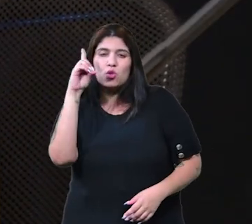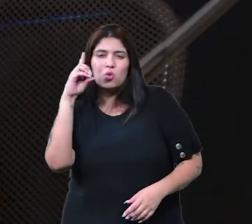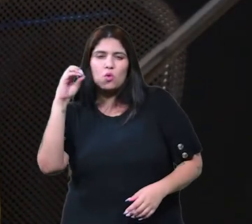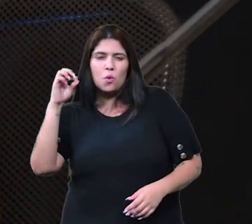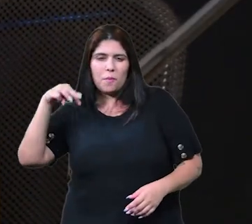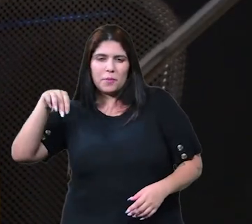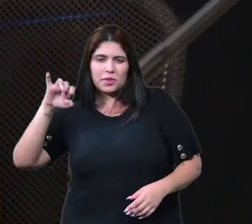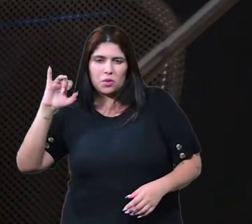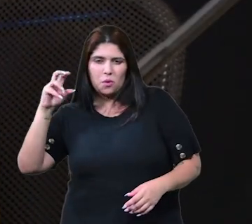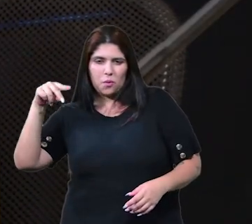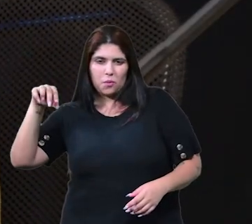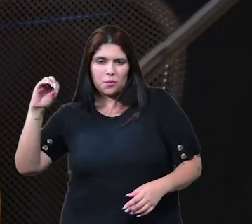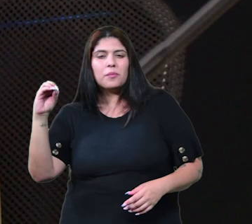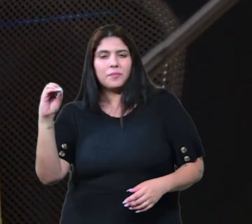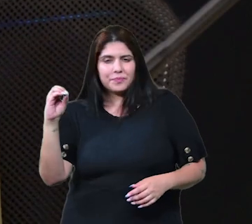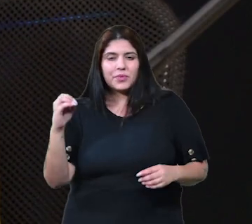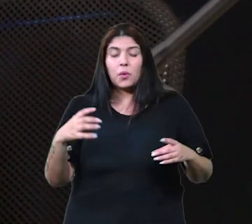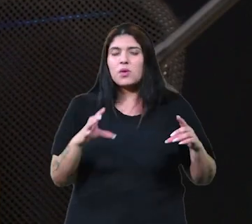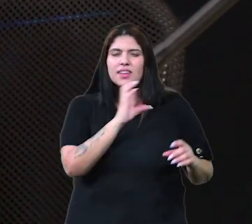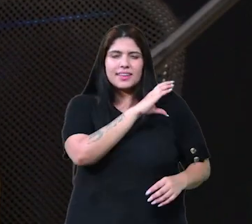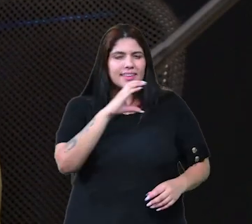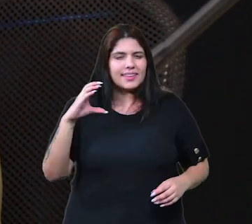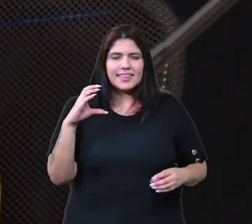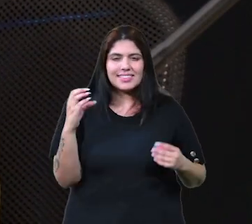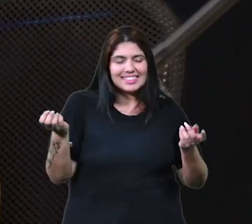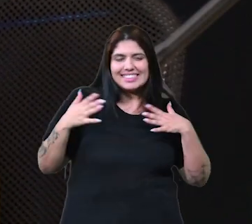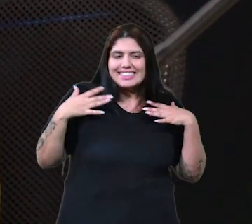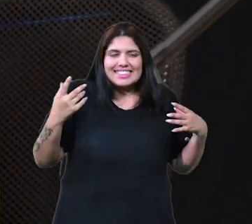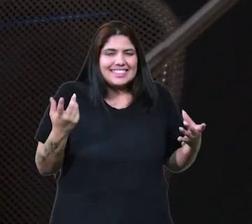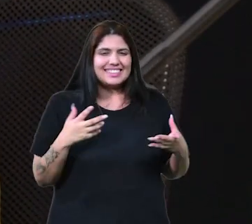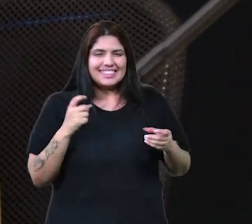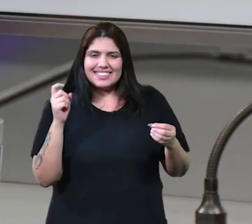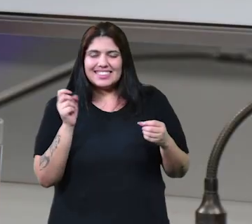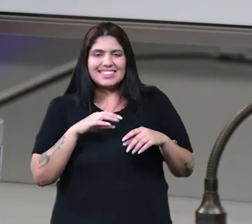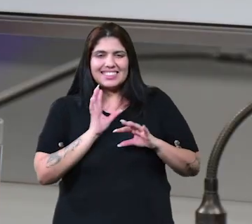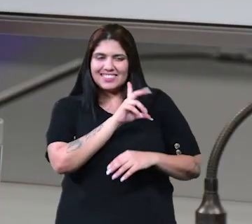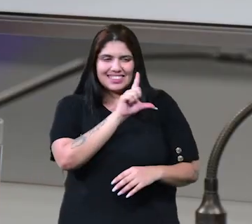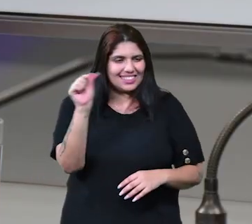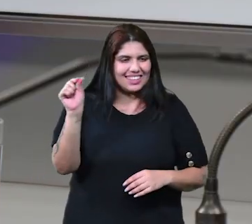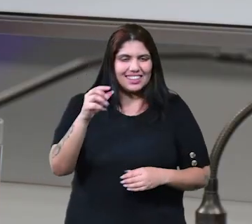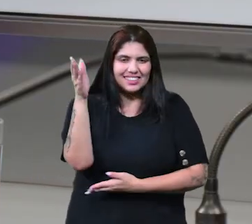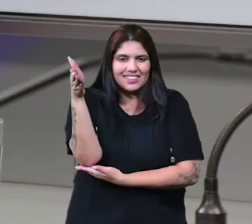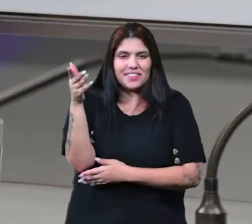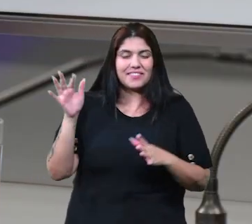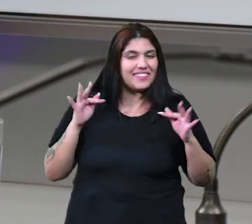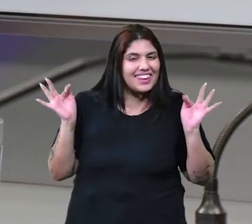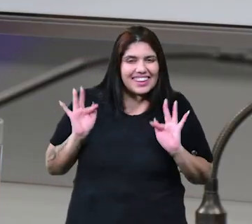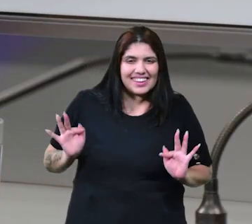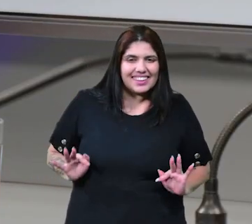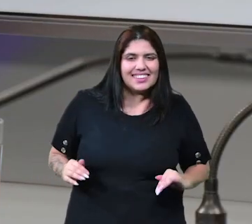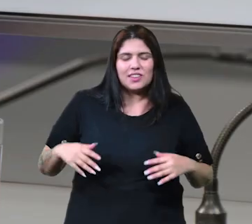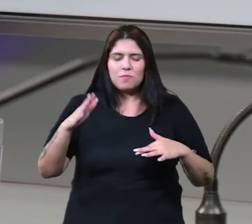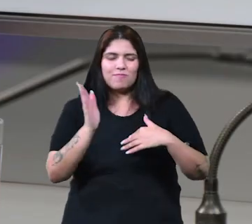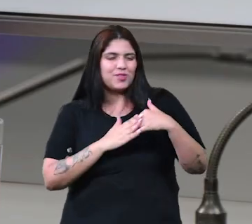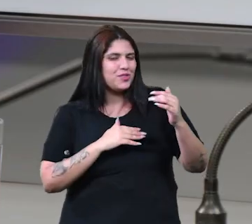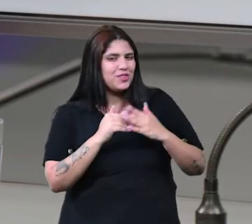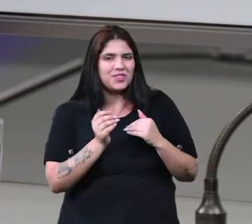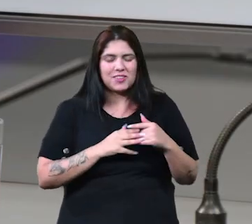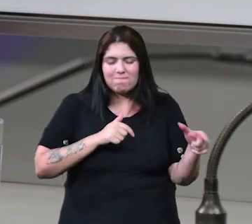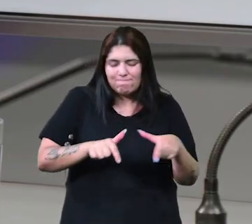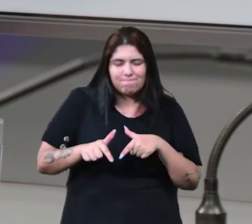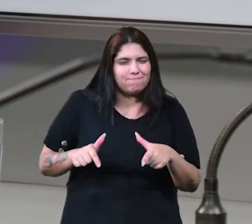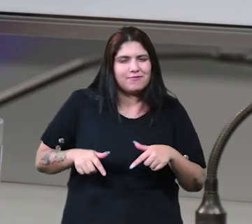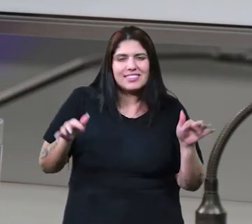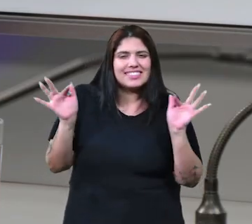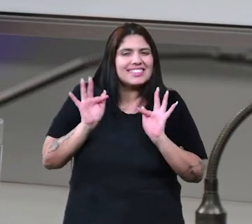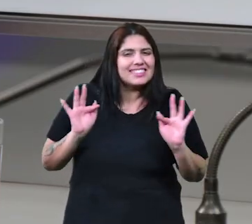que ele recebeu, né? O profissional também vai estar atuando de forma mais realizada, porque se ele está